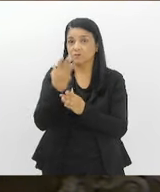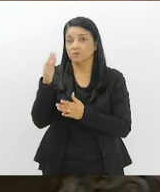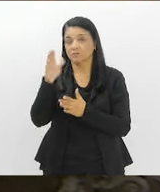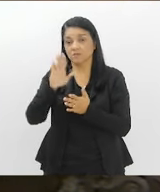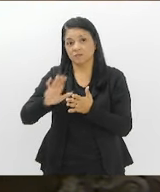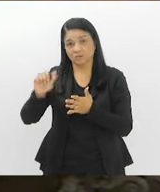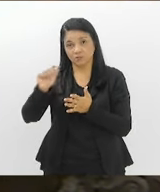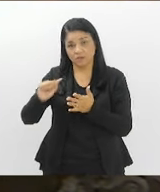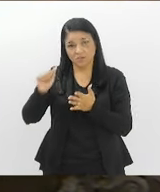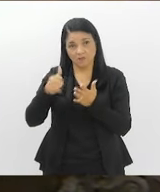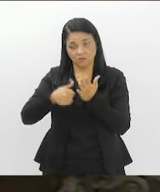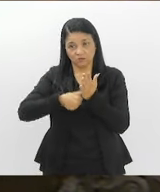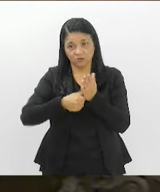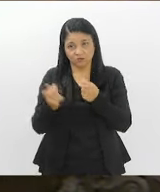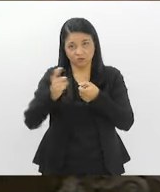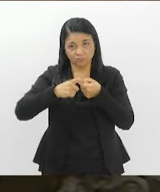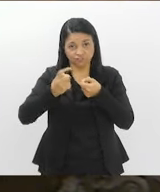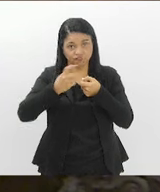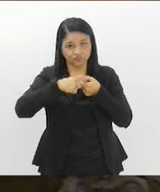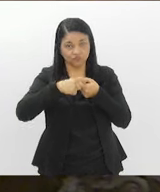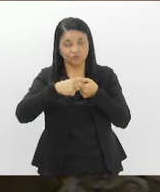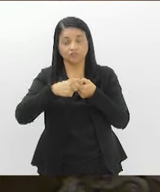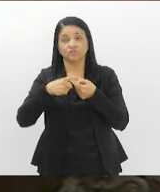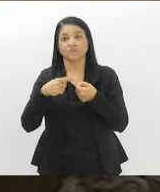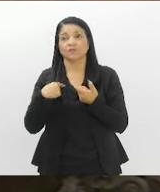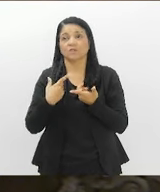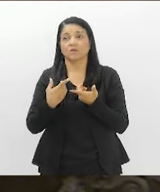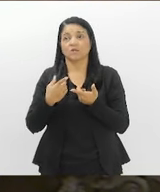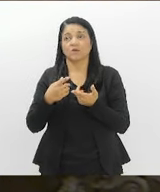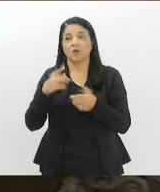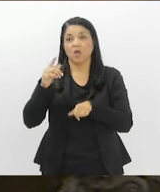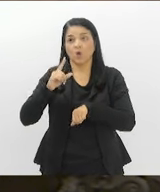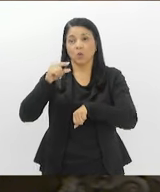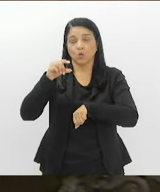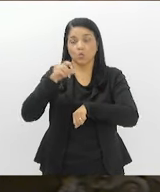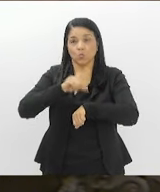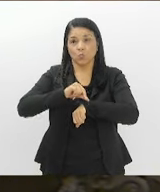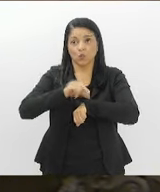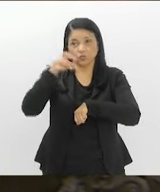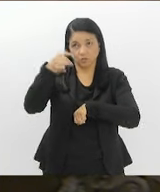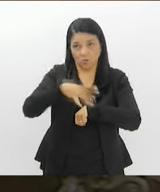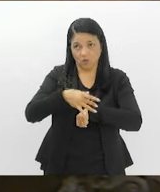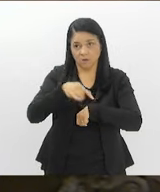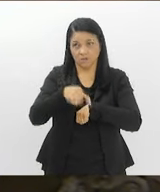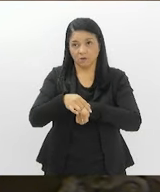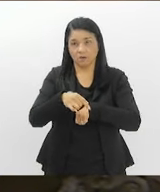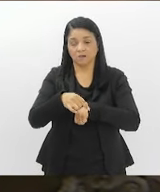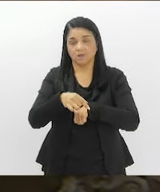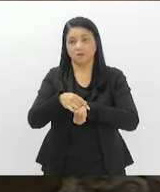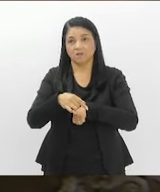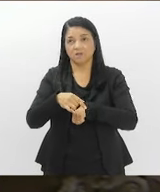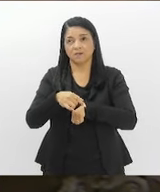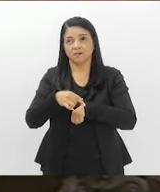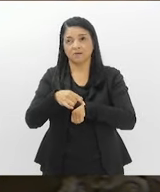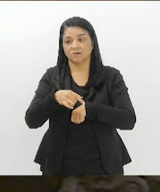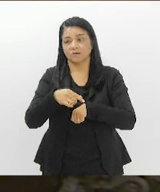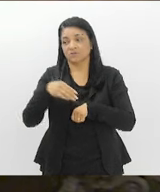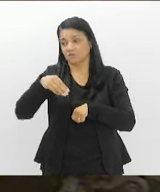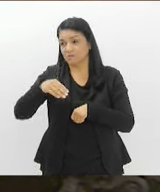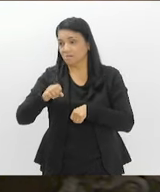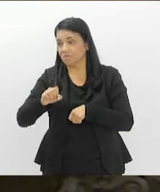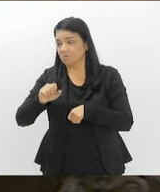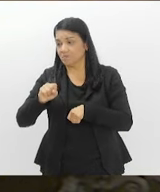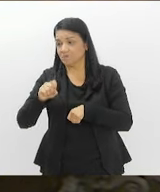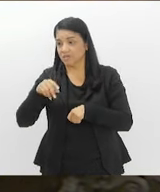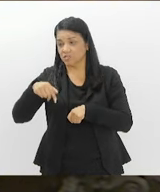Samuel Vaine ter A Última Hora, Ari de Carvalho, O Dia, os Mesquitas do Estado de São